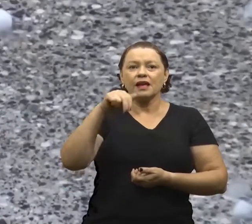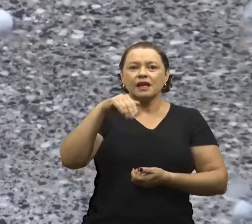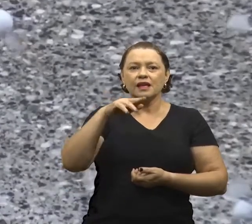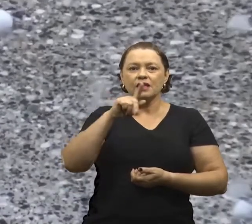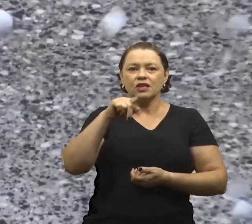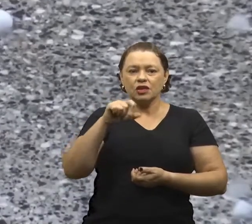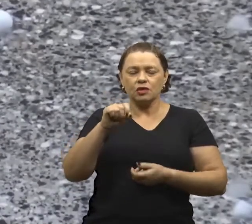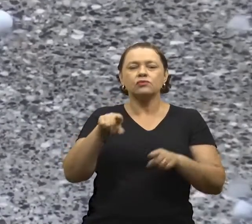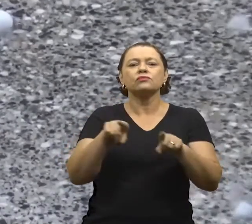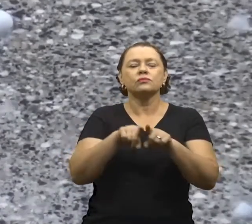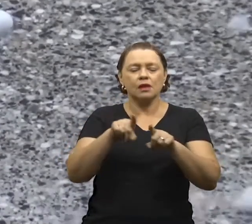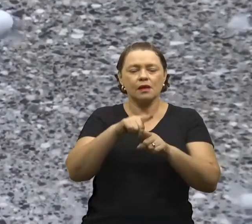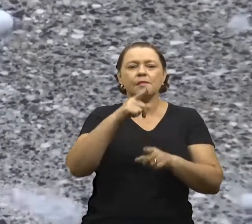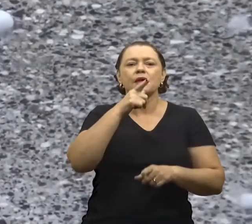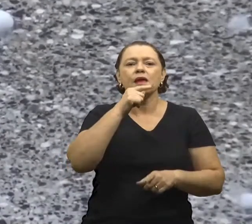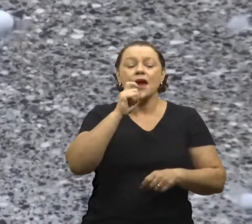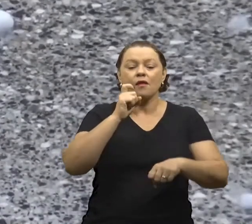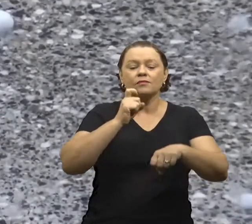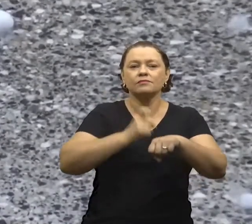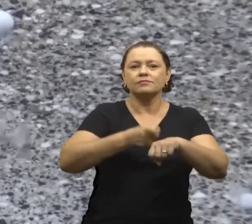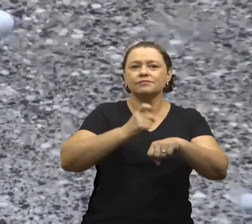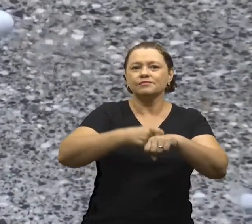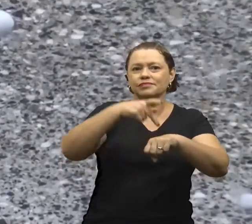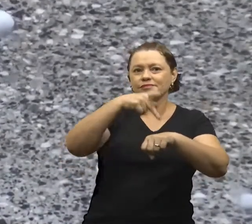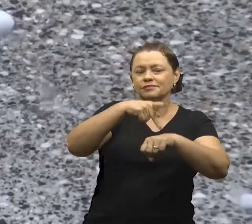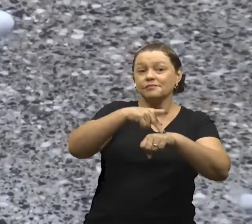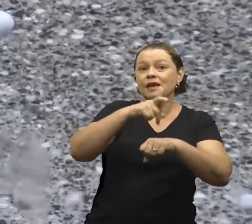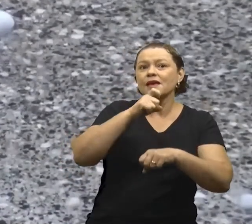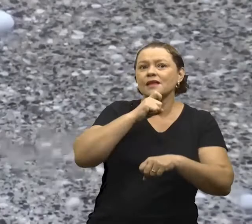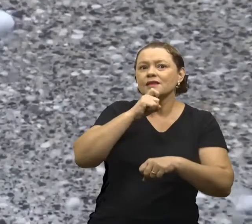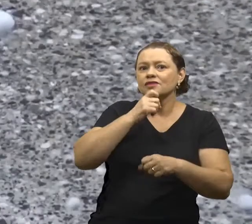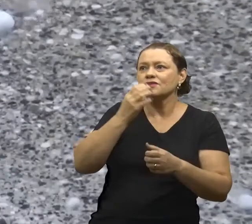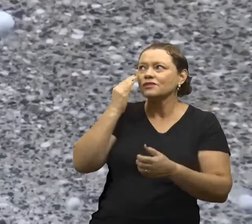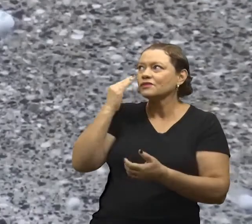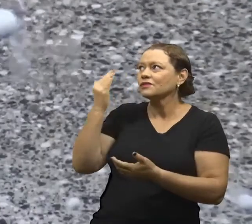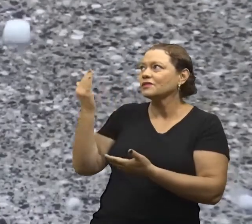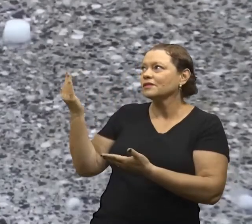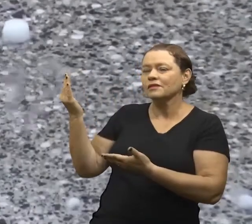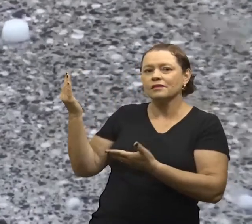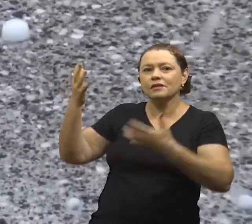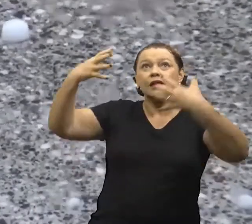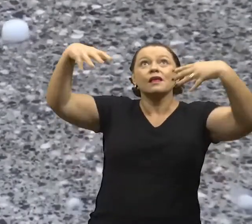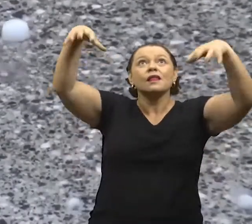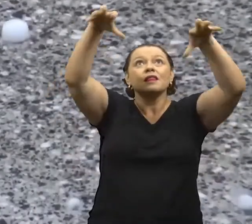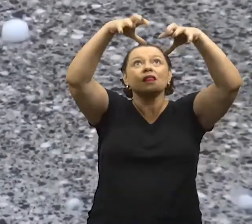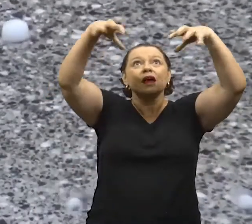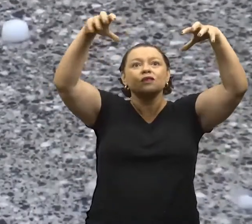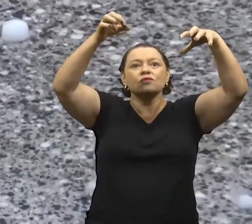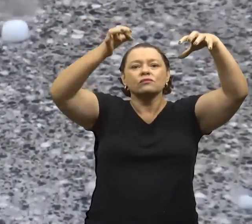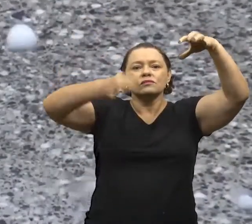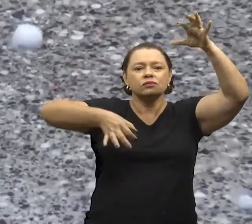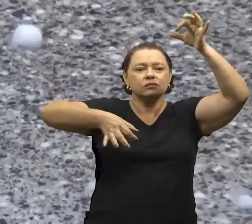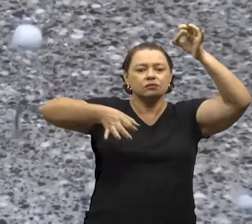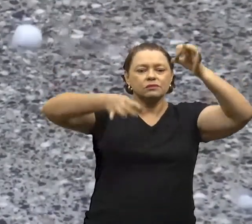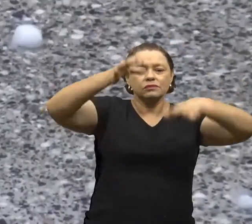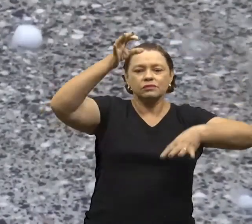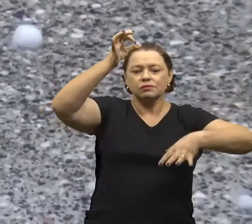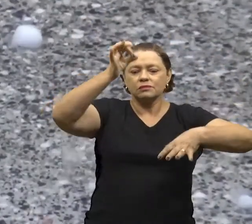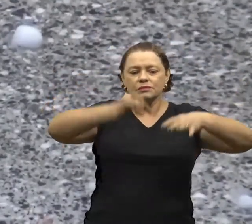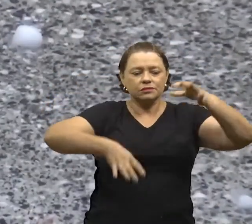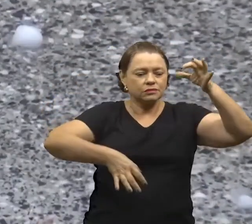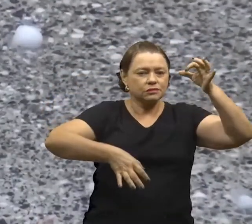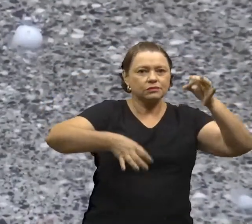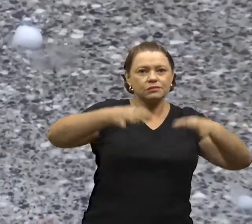sólido. São pequenas pedras de gelo que se formam nas nuvens de chuva. Observe na imagem da esquerda um